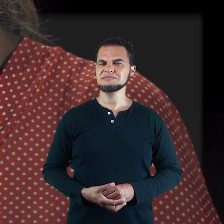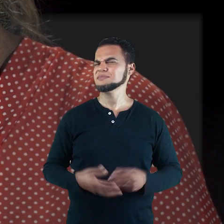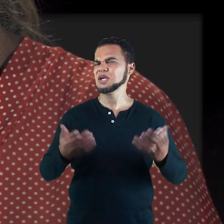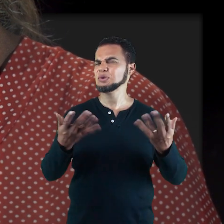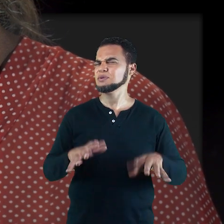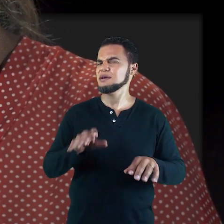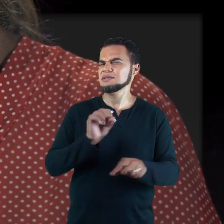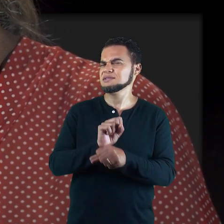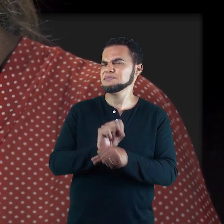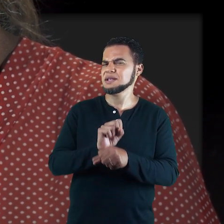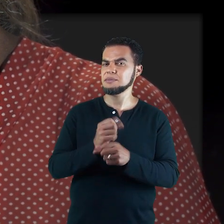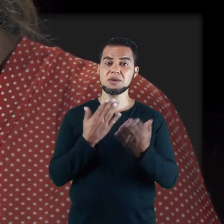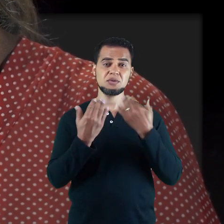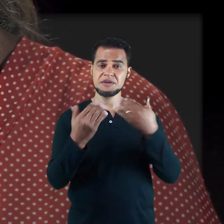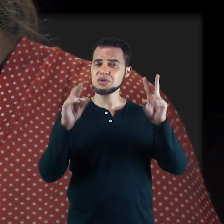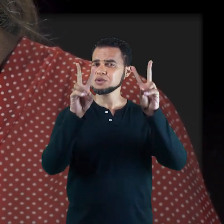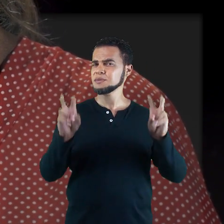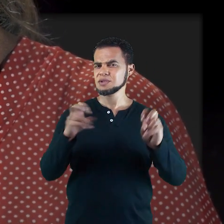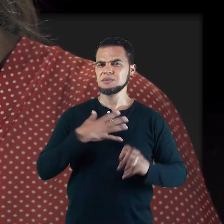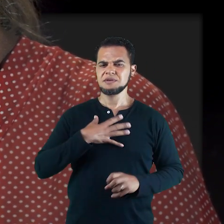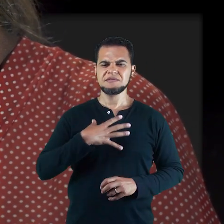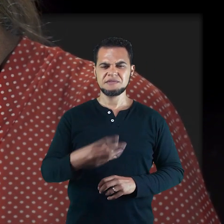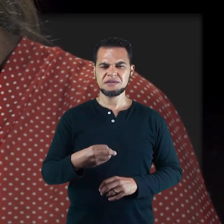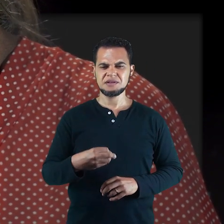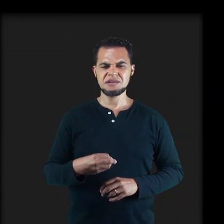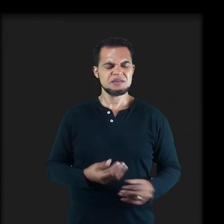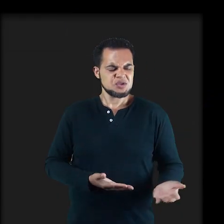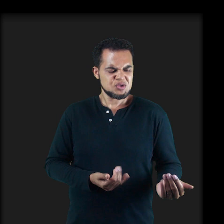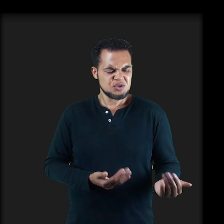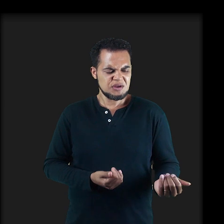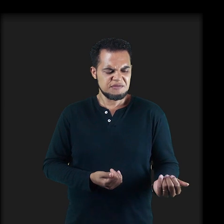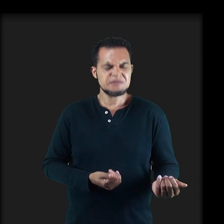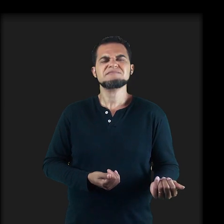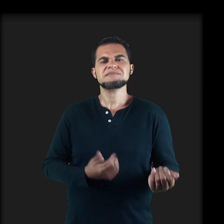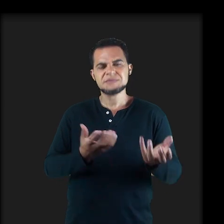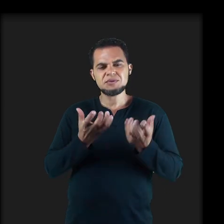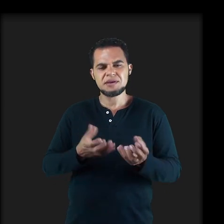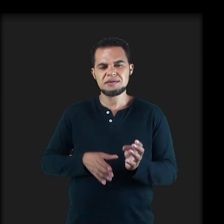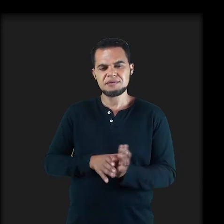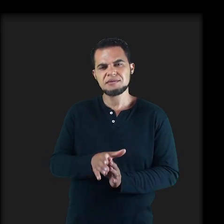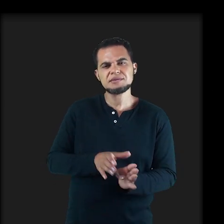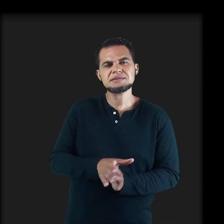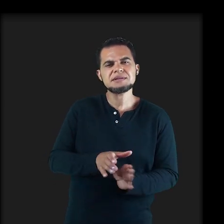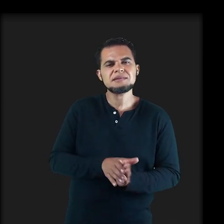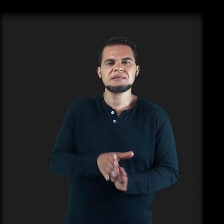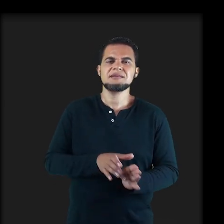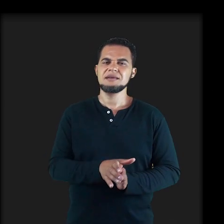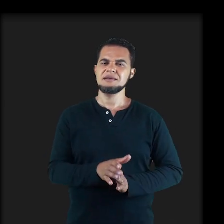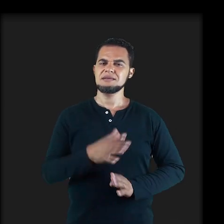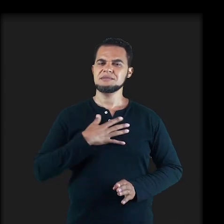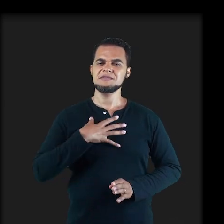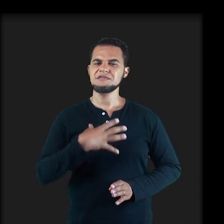Eu não quero esperar para conversar sobre isso com minha filha. Desde ela nova, eu quero, assim, aconselhar ela.